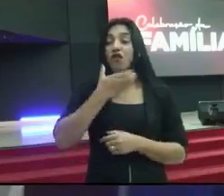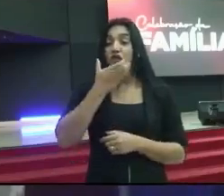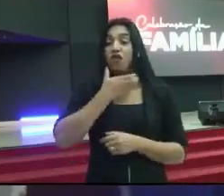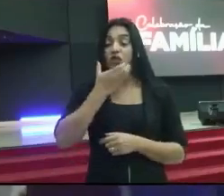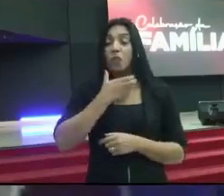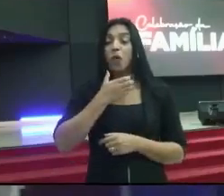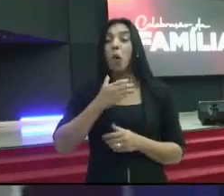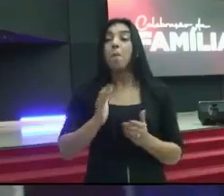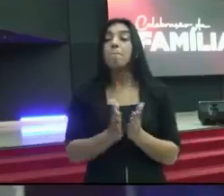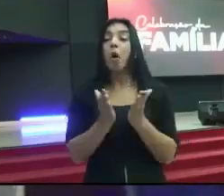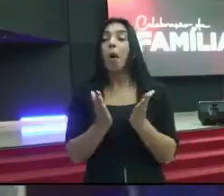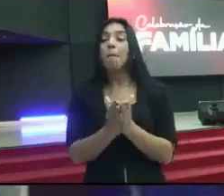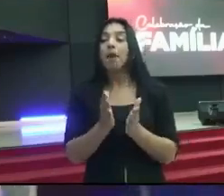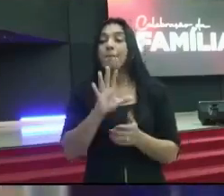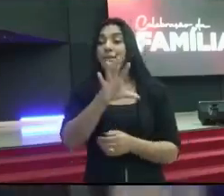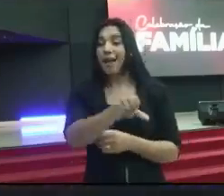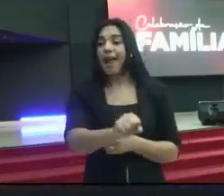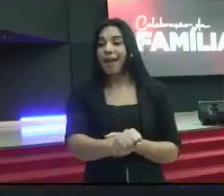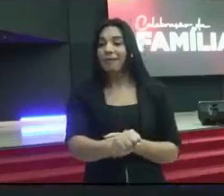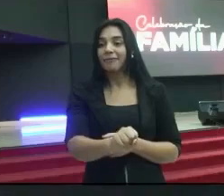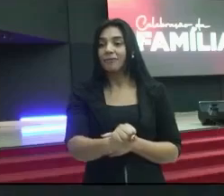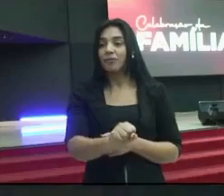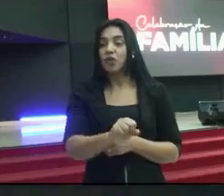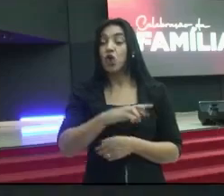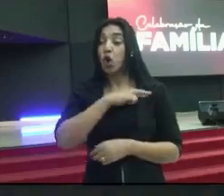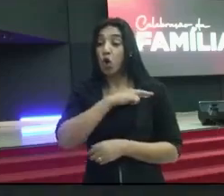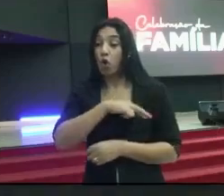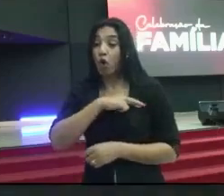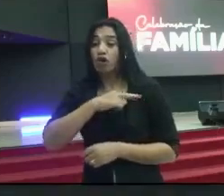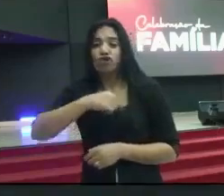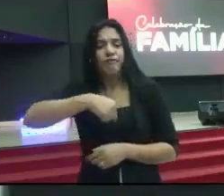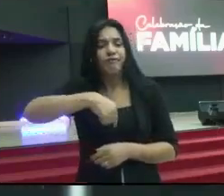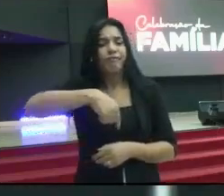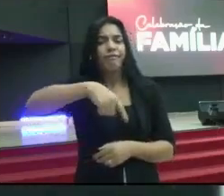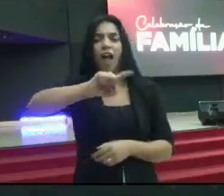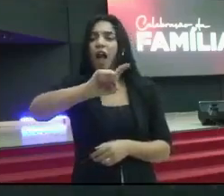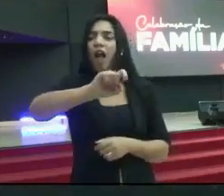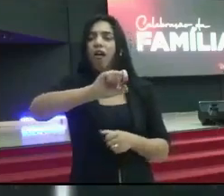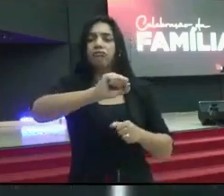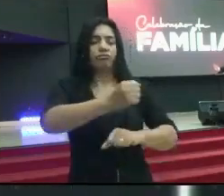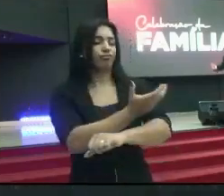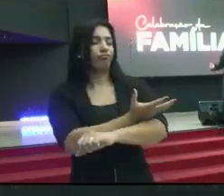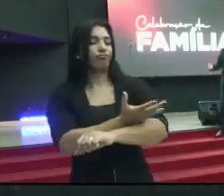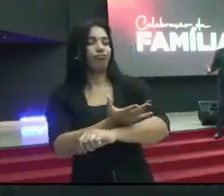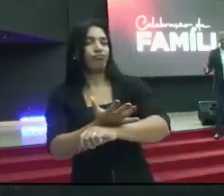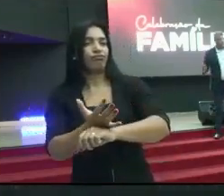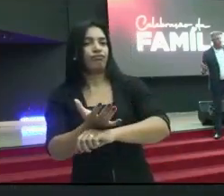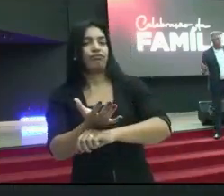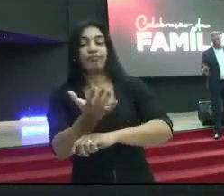recolherem. E Ruth sai para os campos,